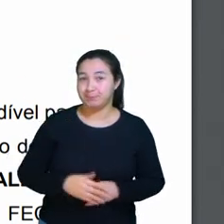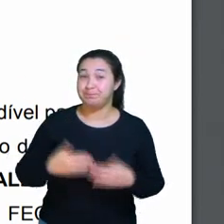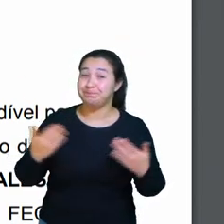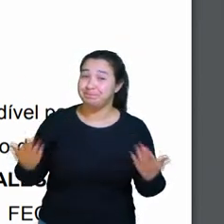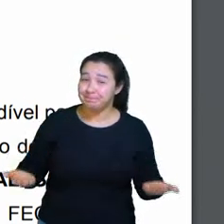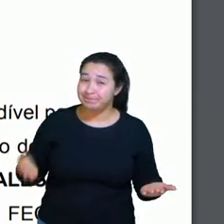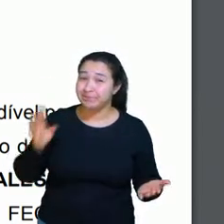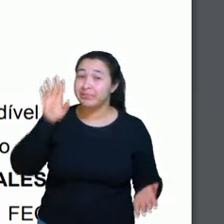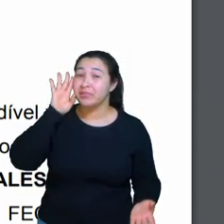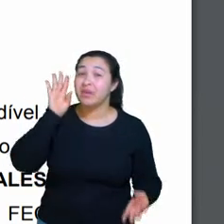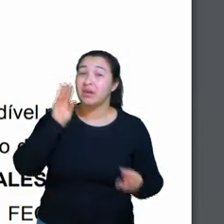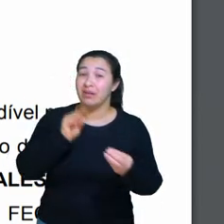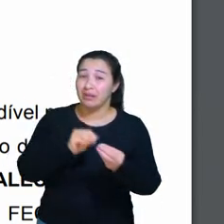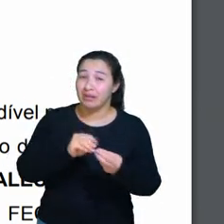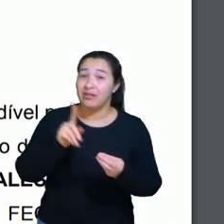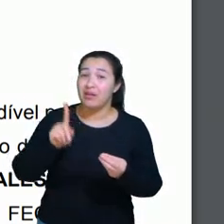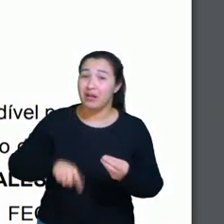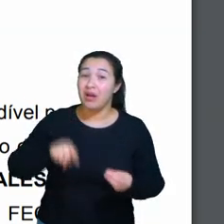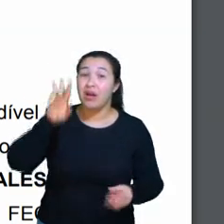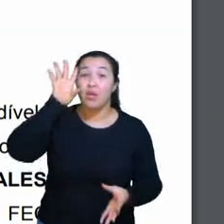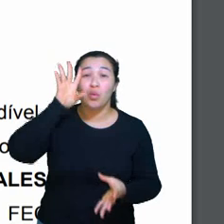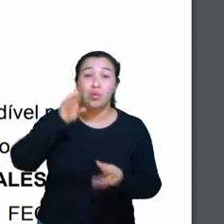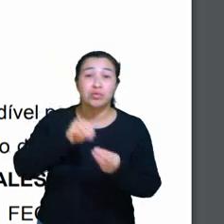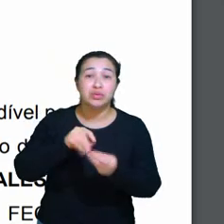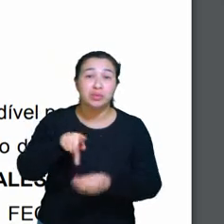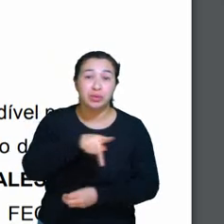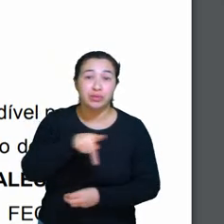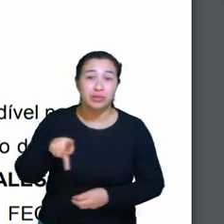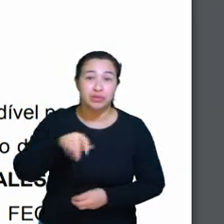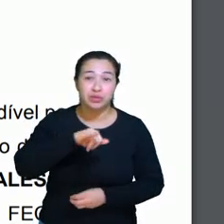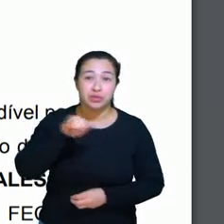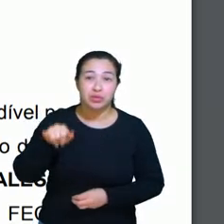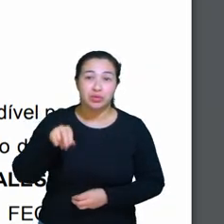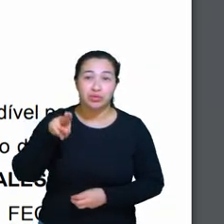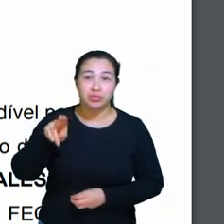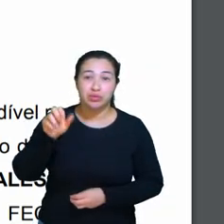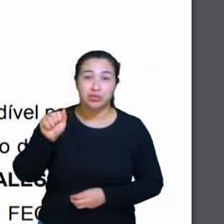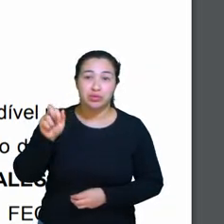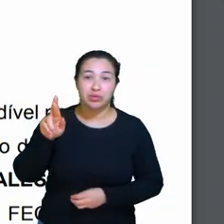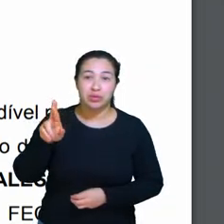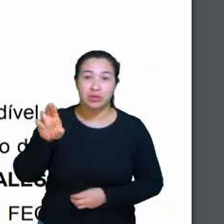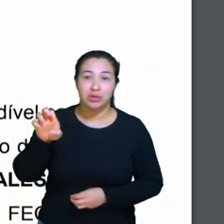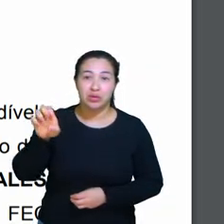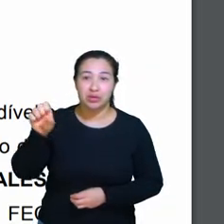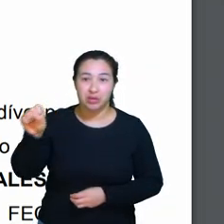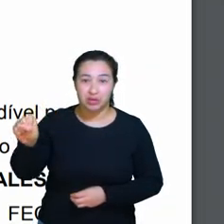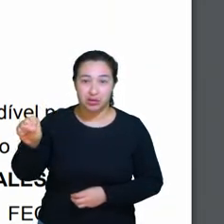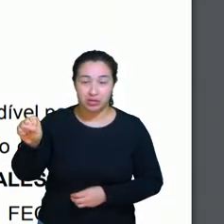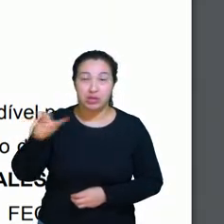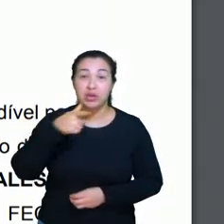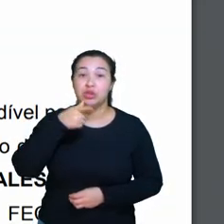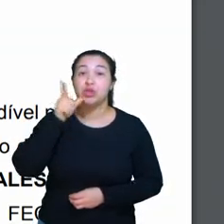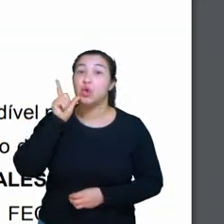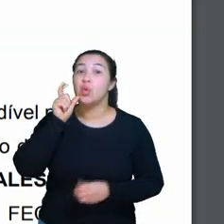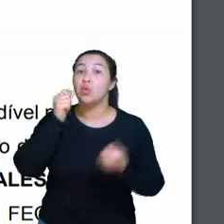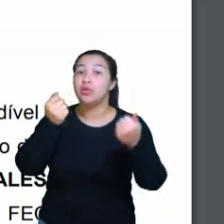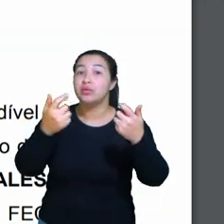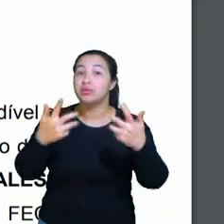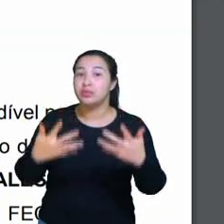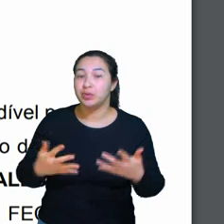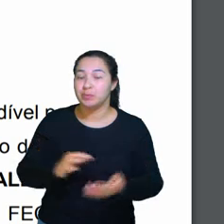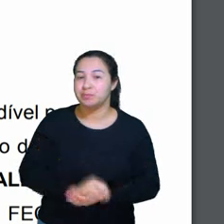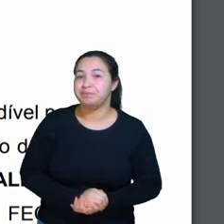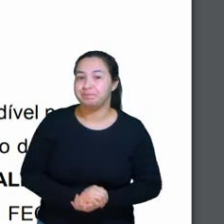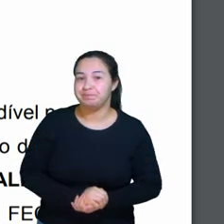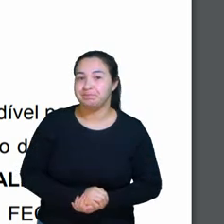a afirmação conclusiva do professor Joarez da Silva tisen na noite de ontem